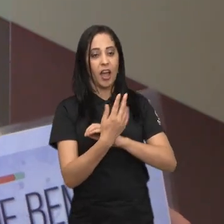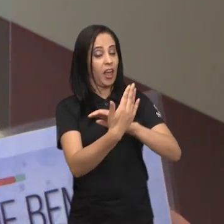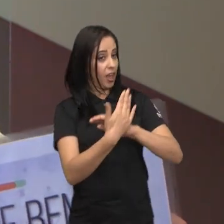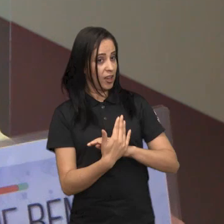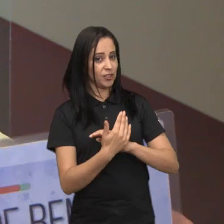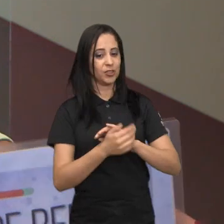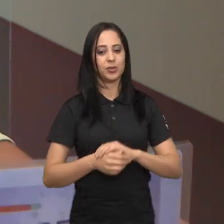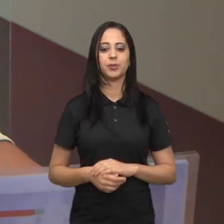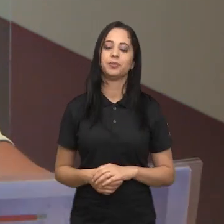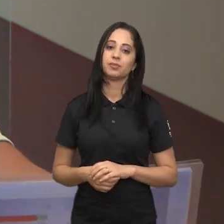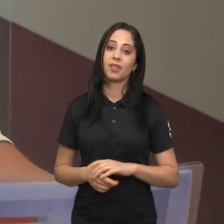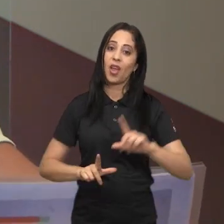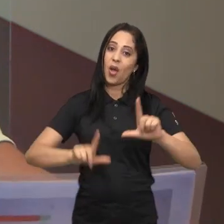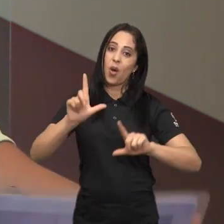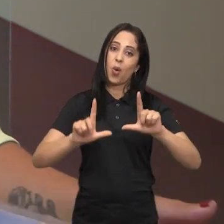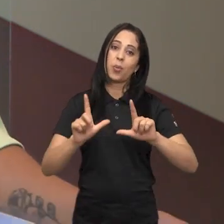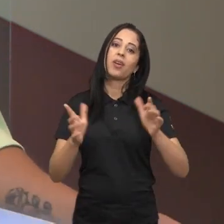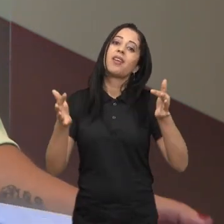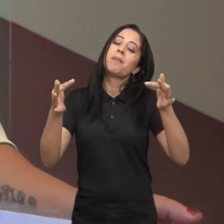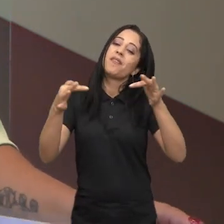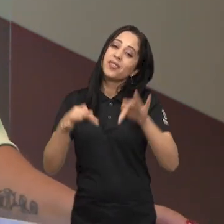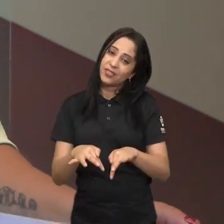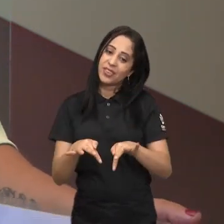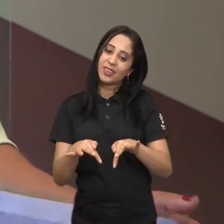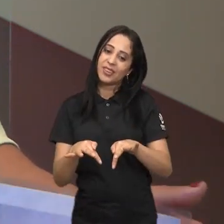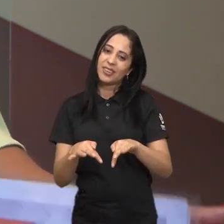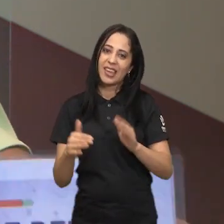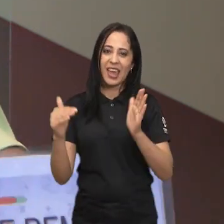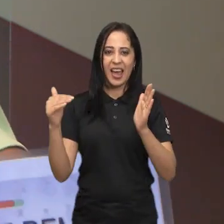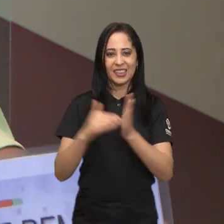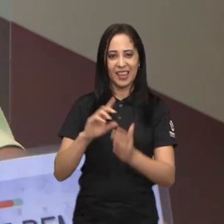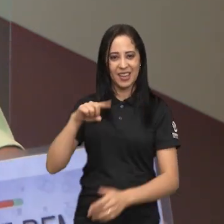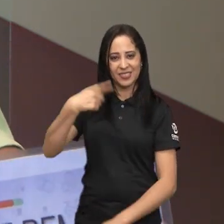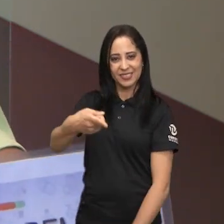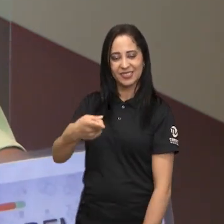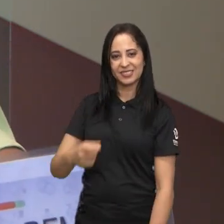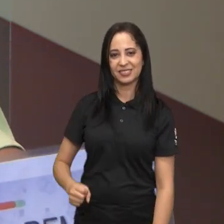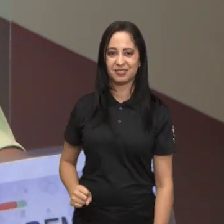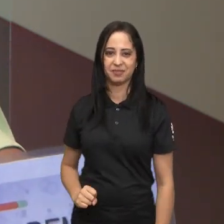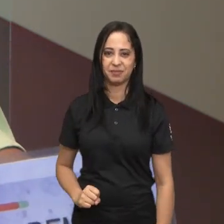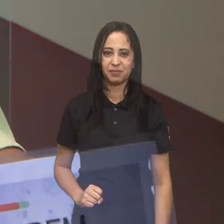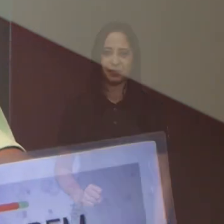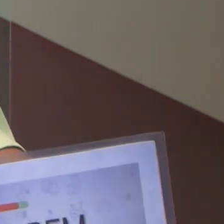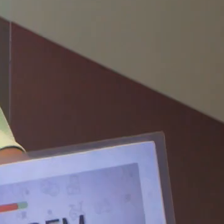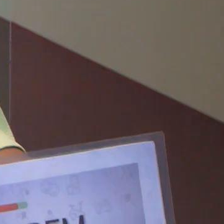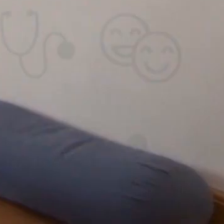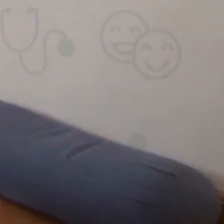que estão aí em casa. E o De Bem com Você de hoje fica por aqui. Até a próxima!